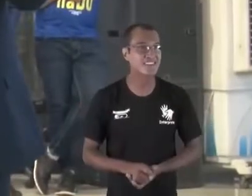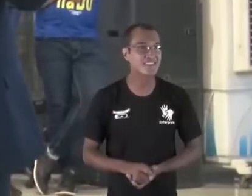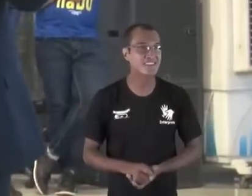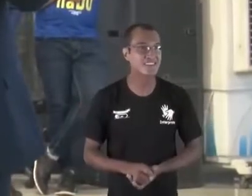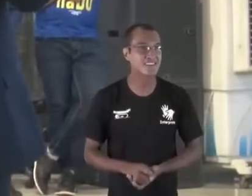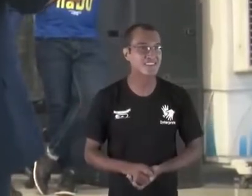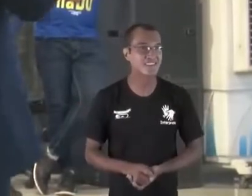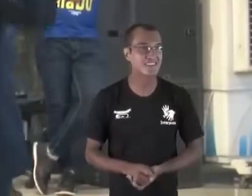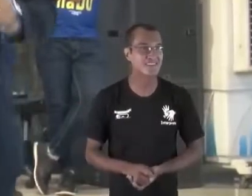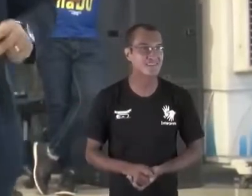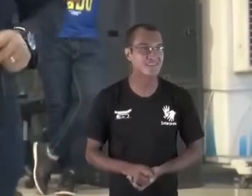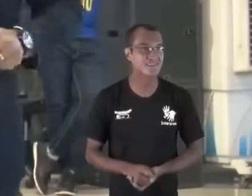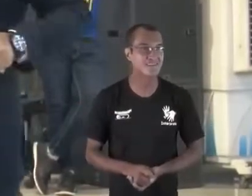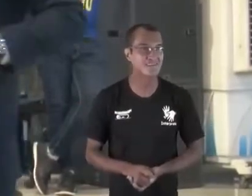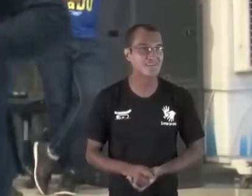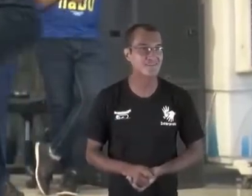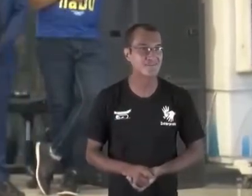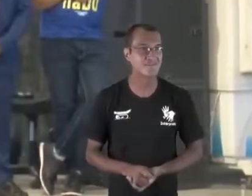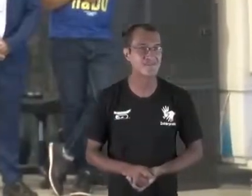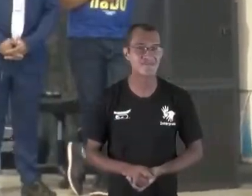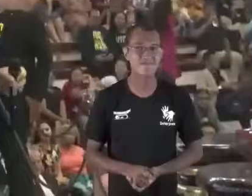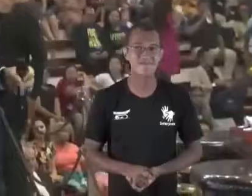Teus pés ainda brilham.